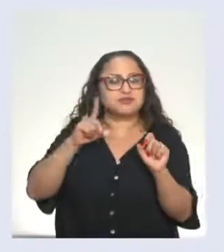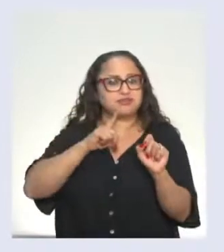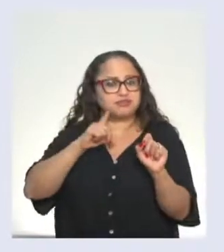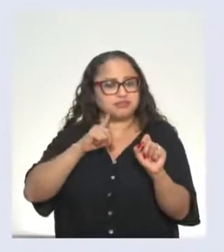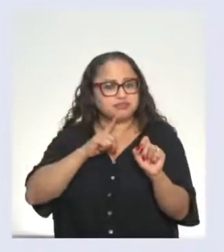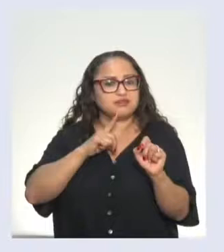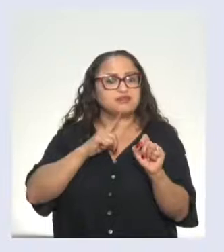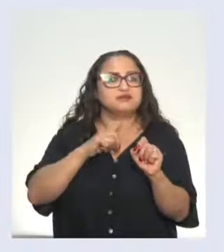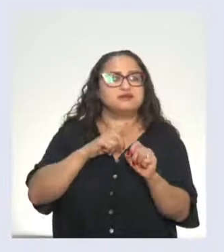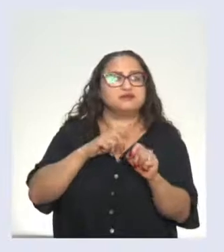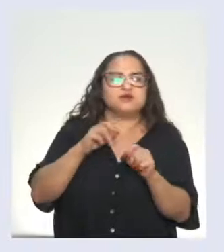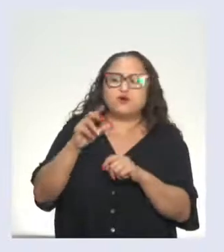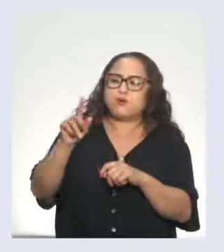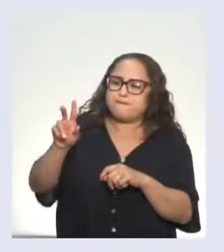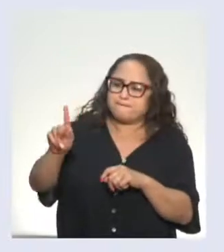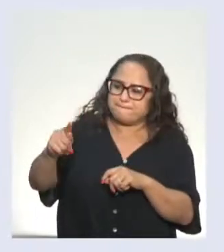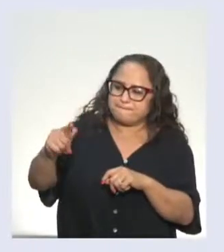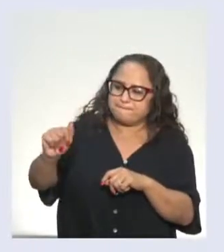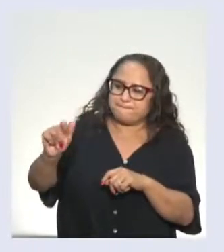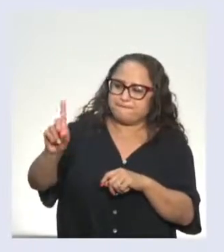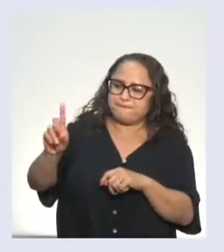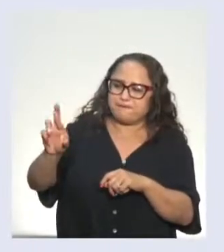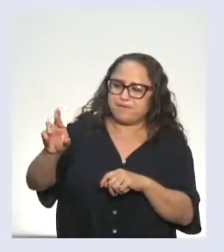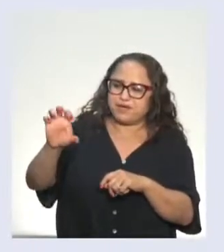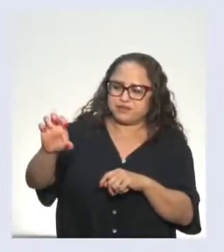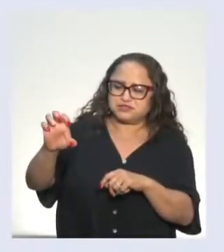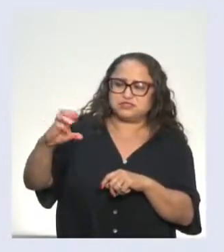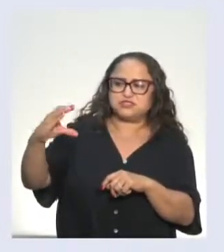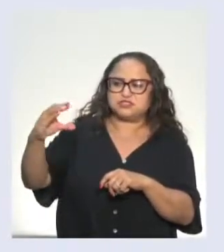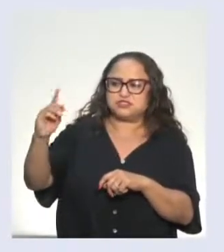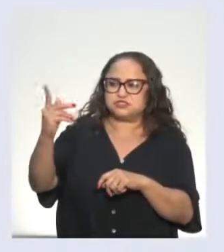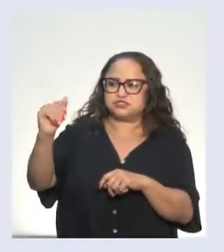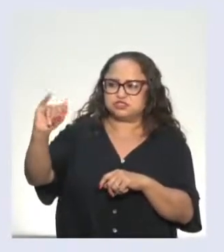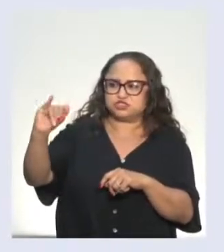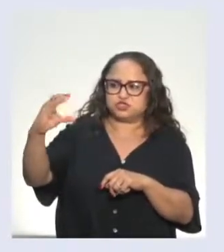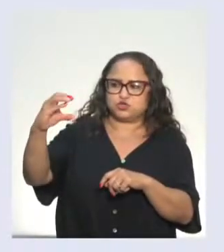Não esquece de acessar o nosso site,